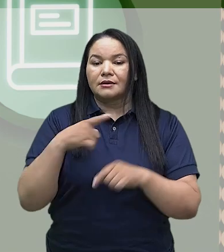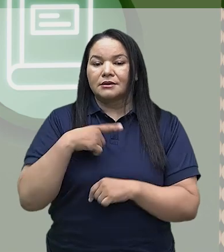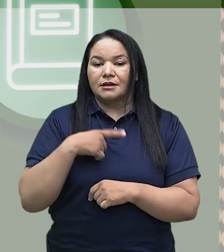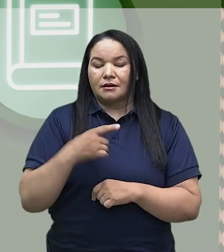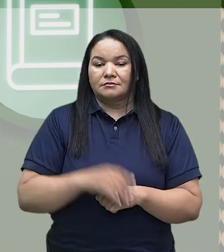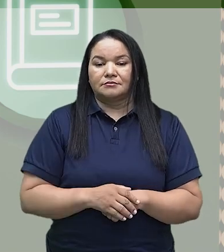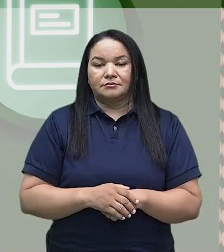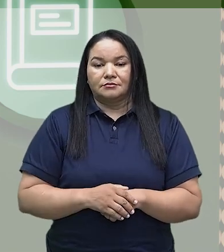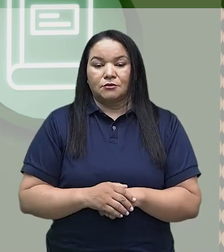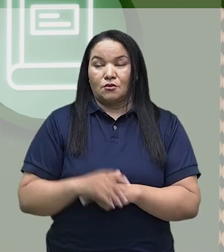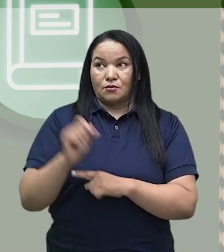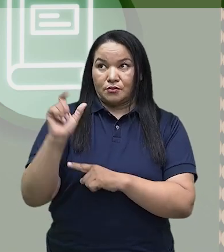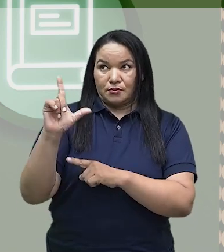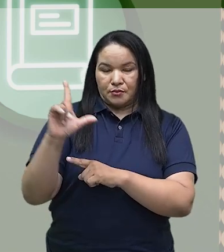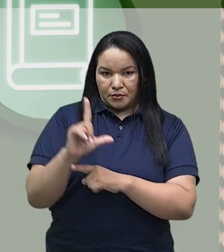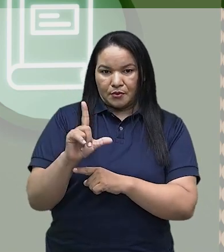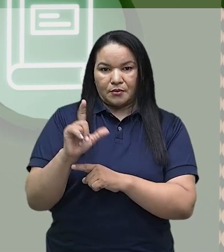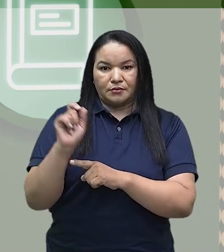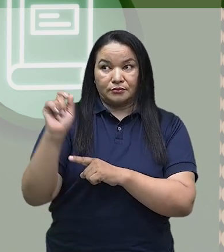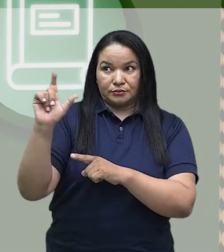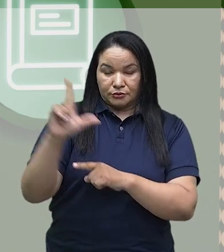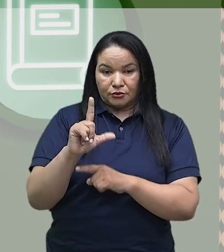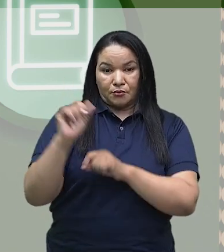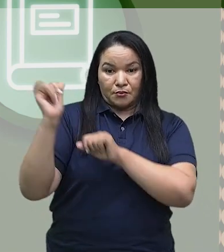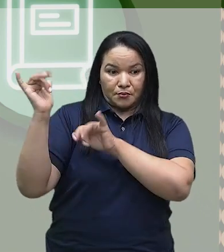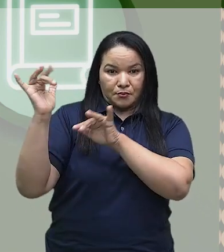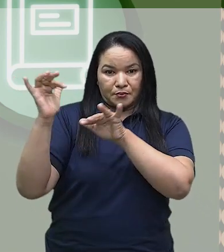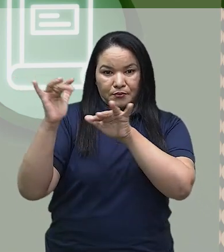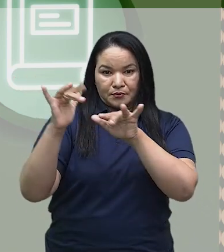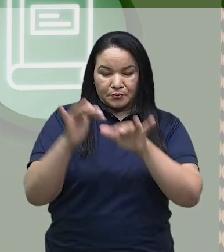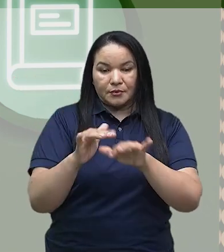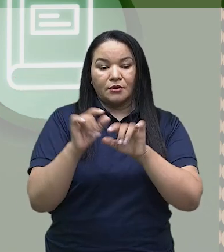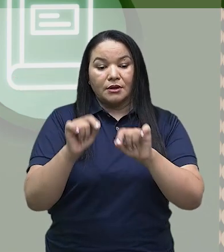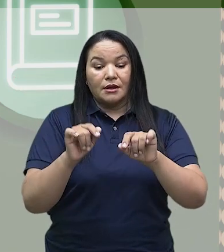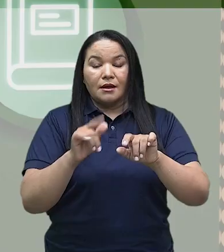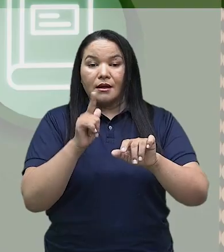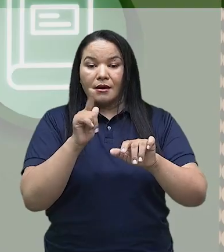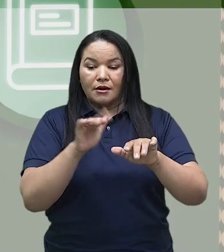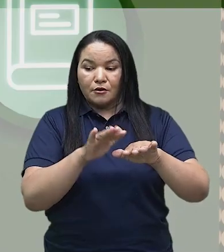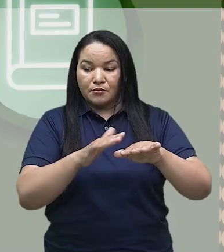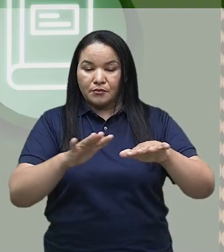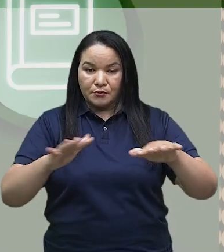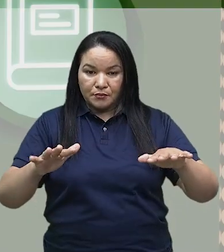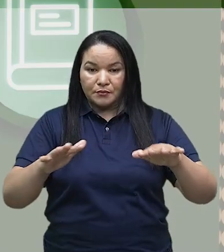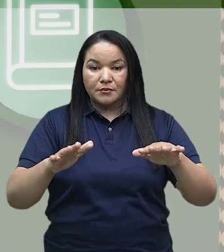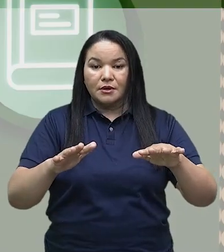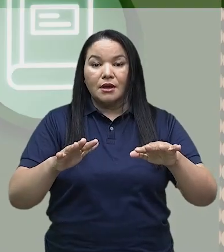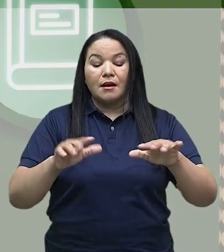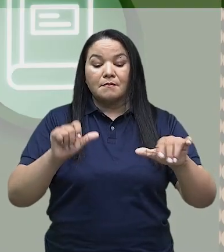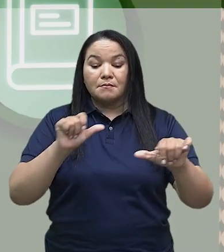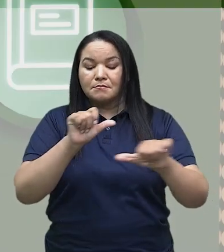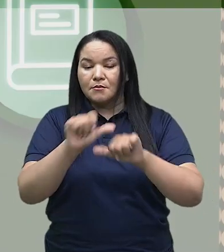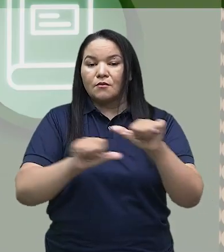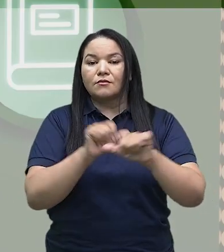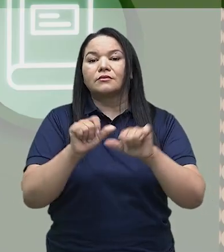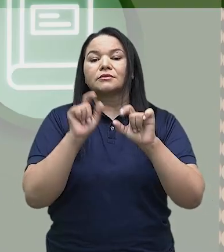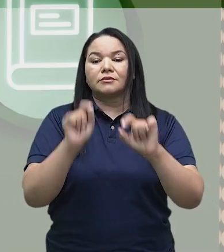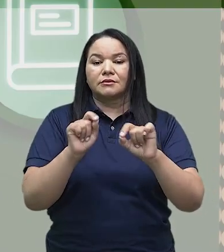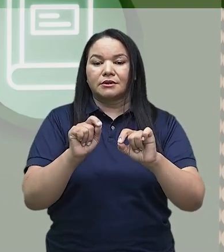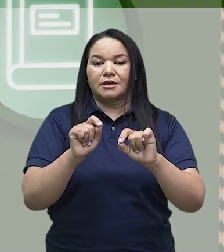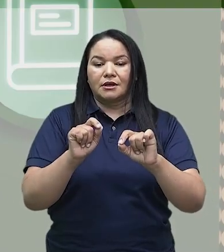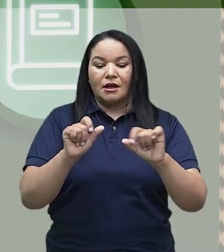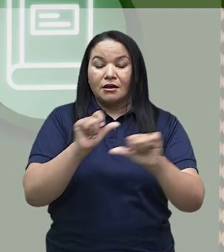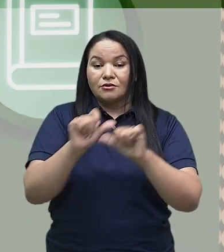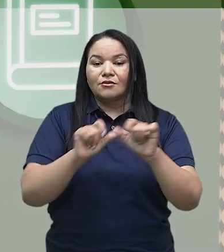o Sol com a sua energia, que vai fazer com que essa água na forma líquida mude de fase e